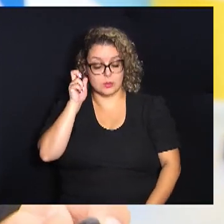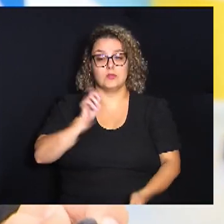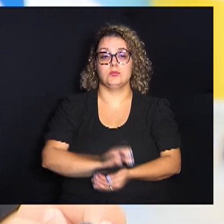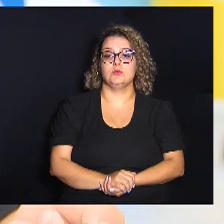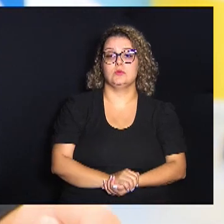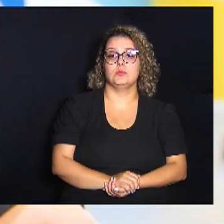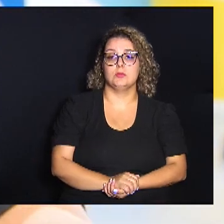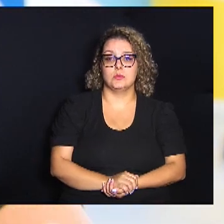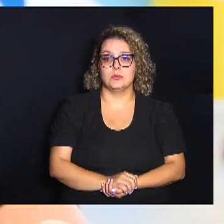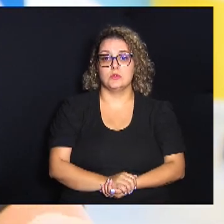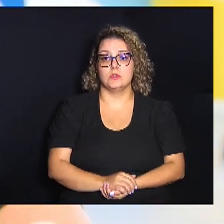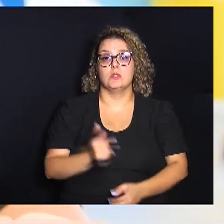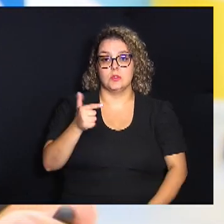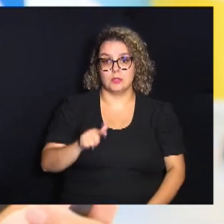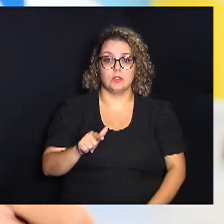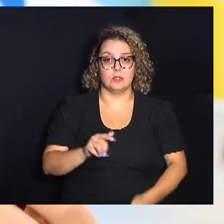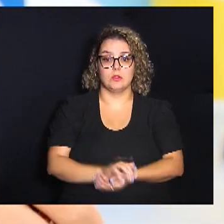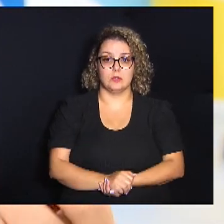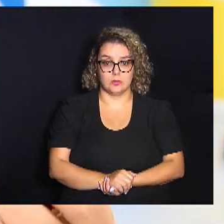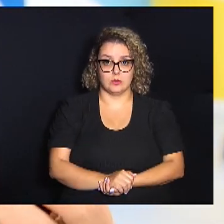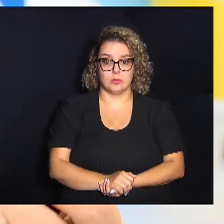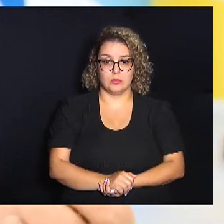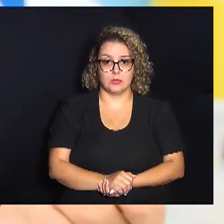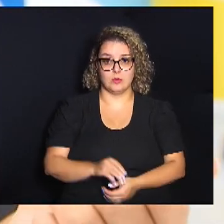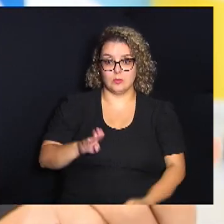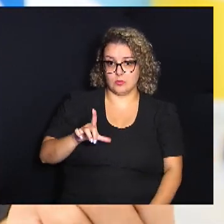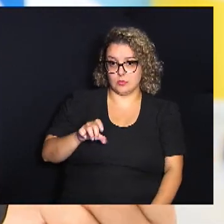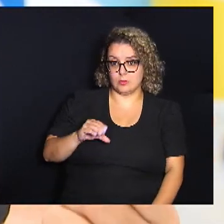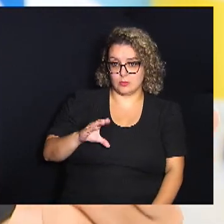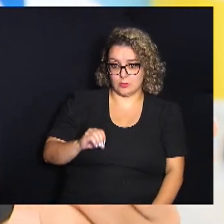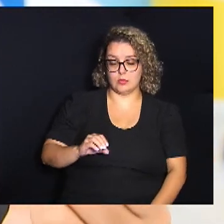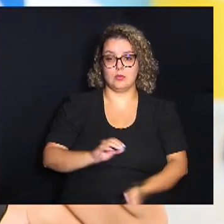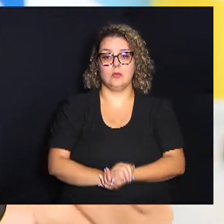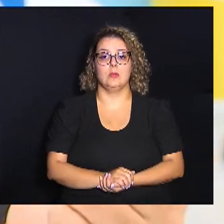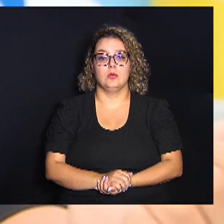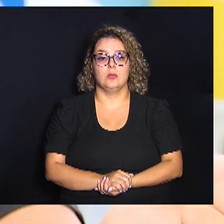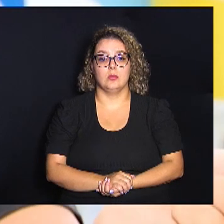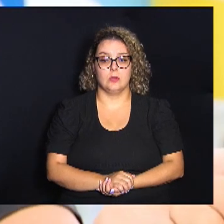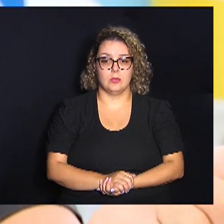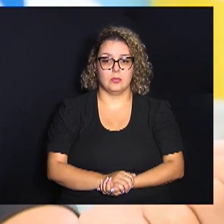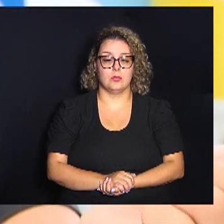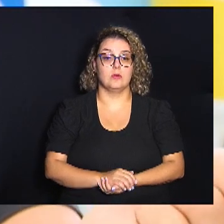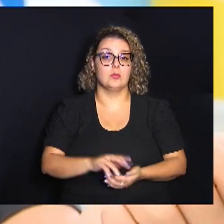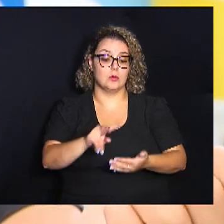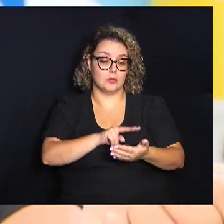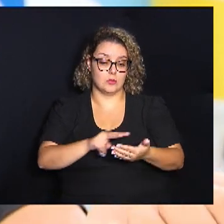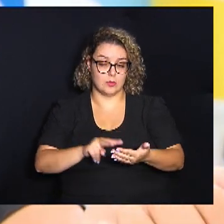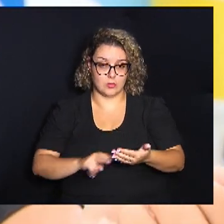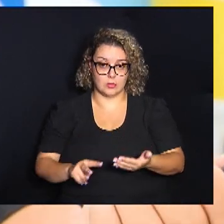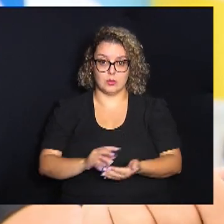você continua aí você faz o bloco. Aí você vai lendo os